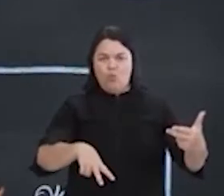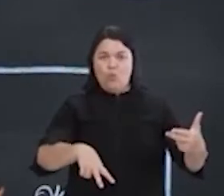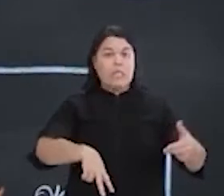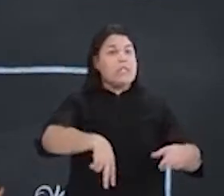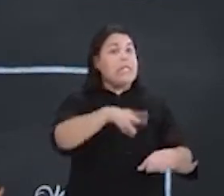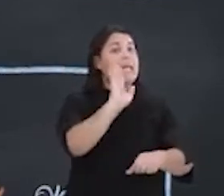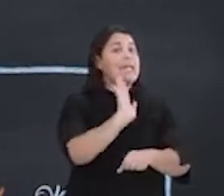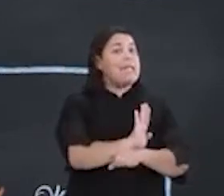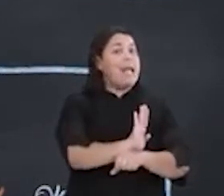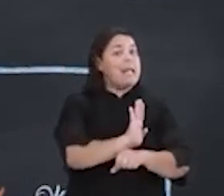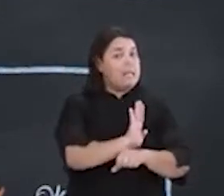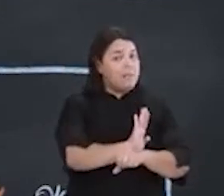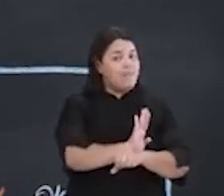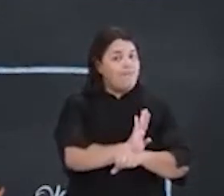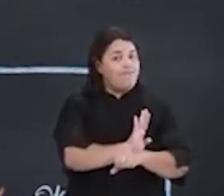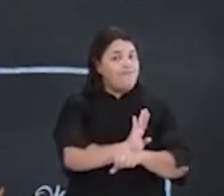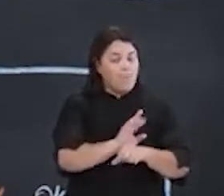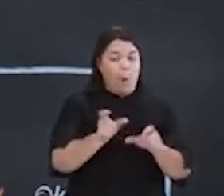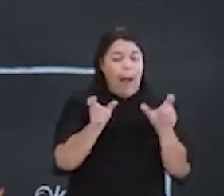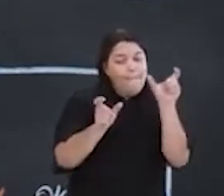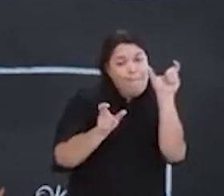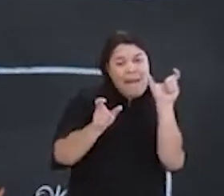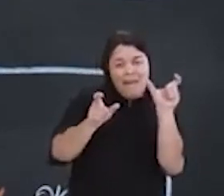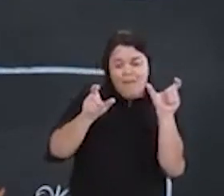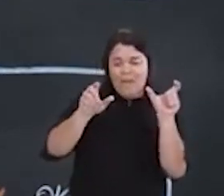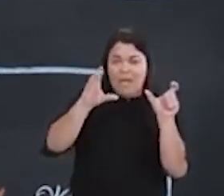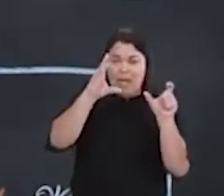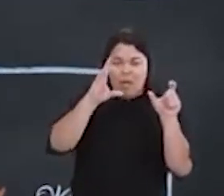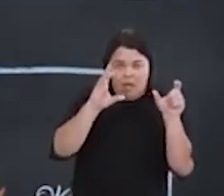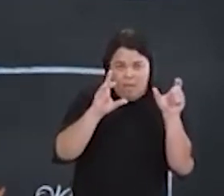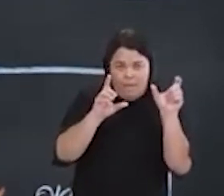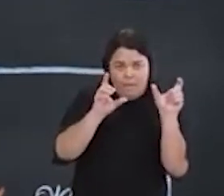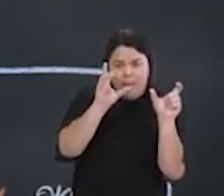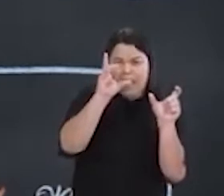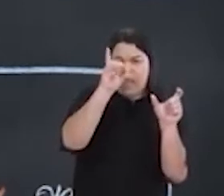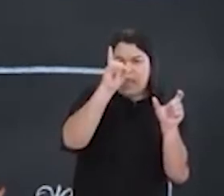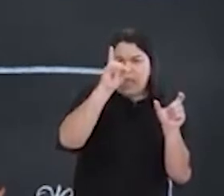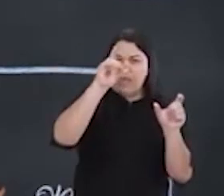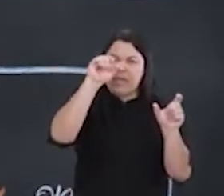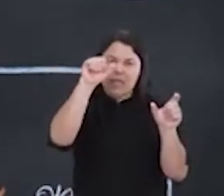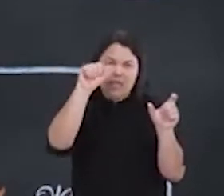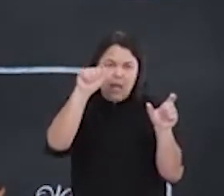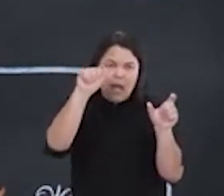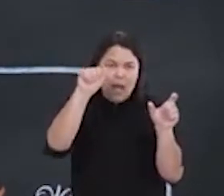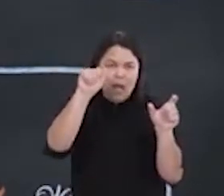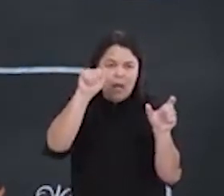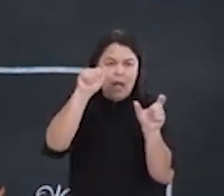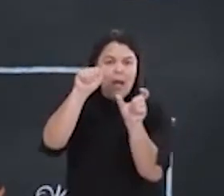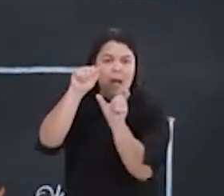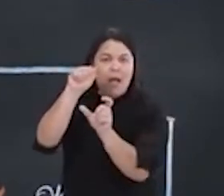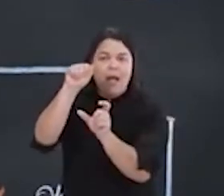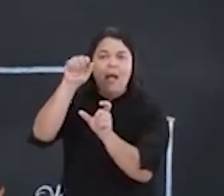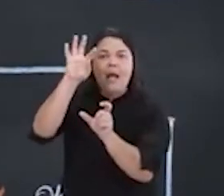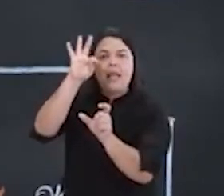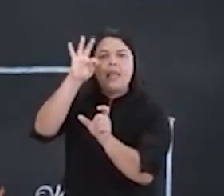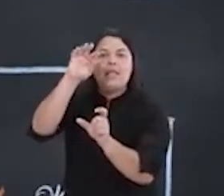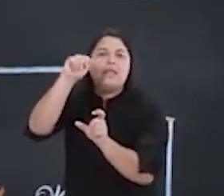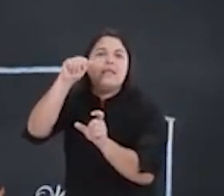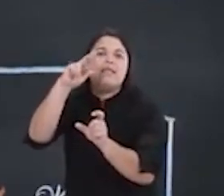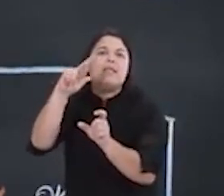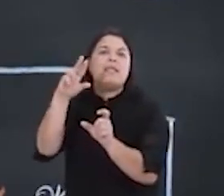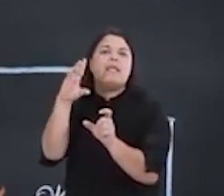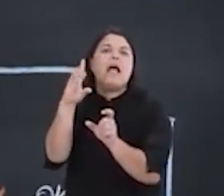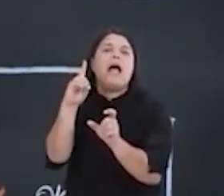jornal da tarde, essa expressão da tarde, essas duas palavrinhas, essa preposição da e esse substantivo tarde, eles colocam para mim